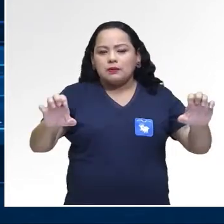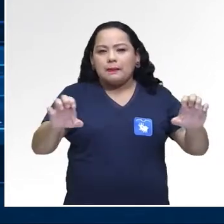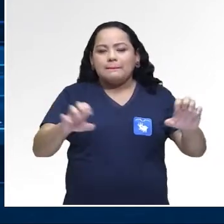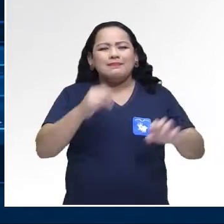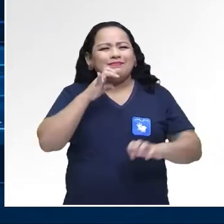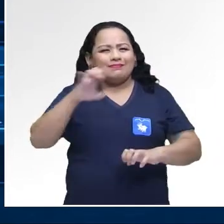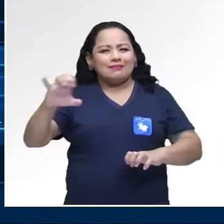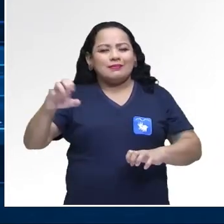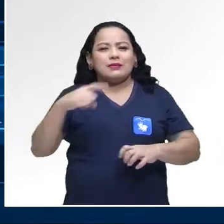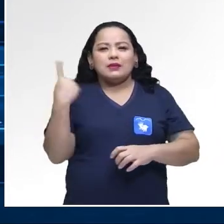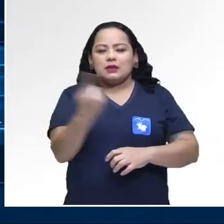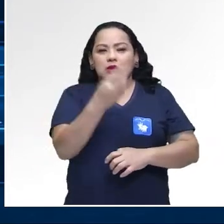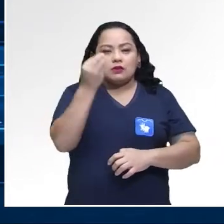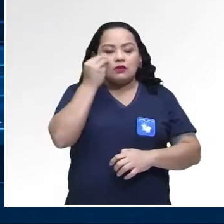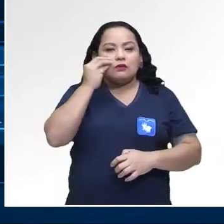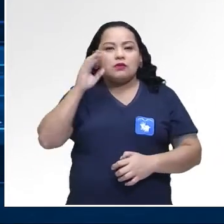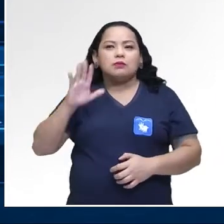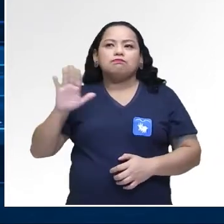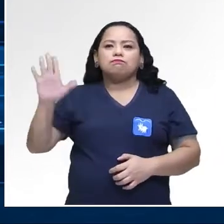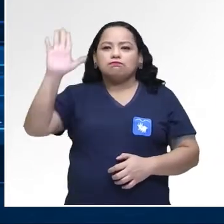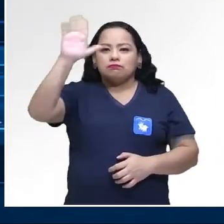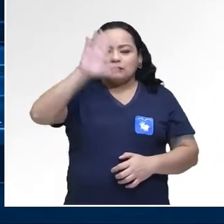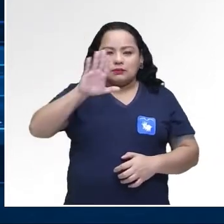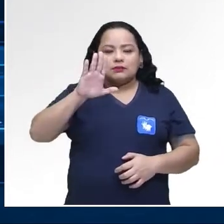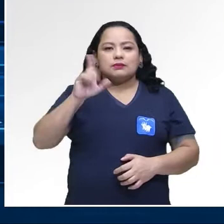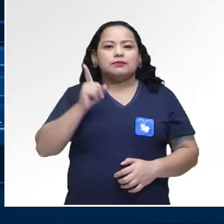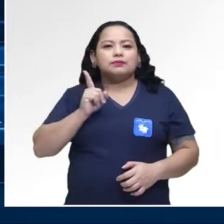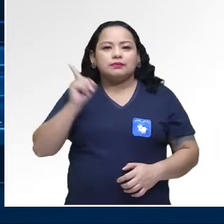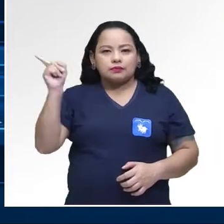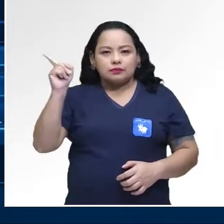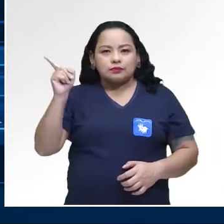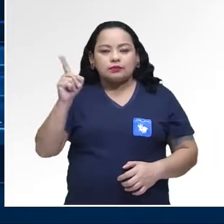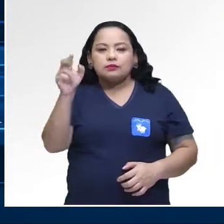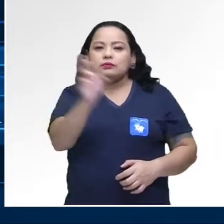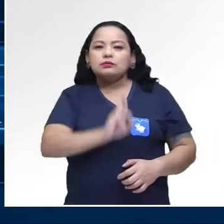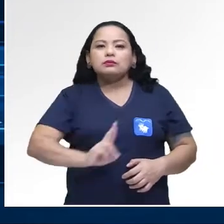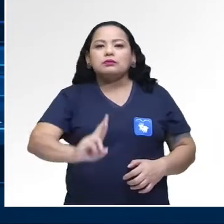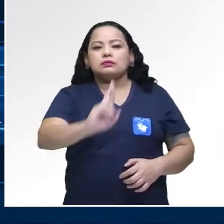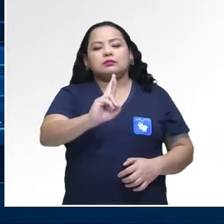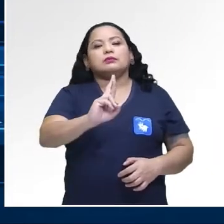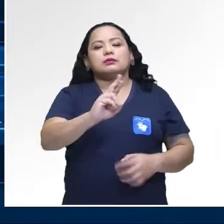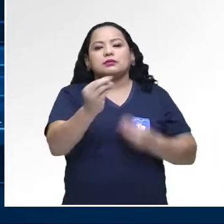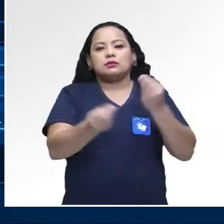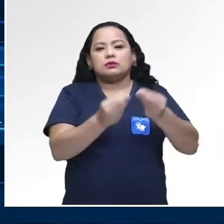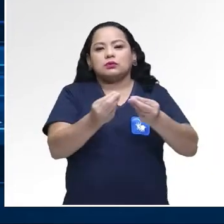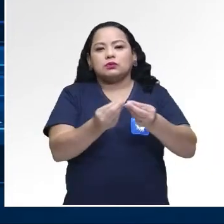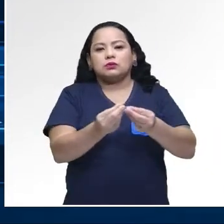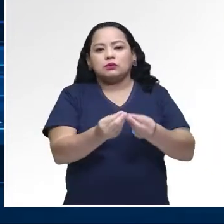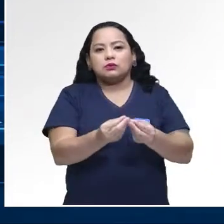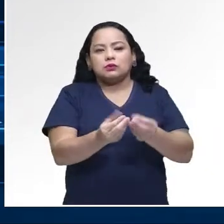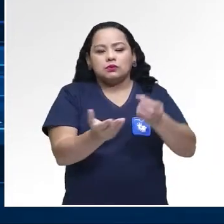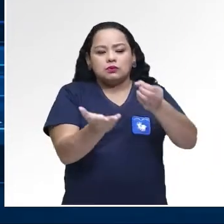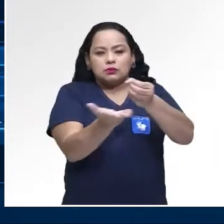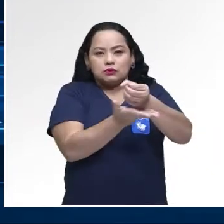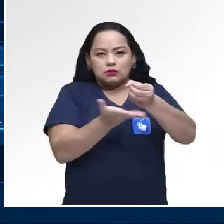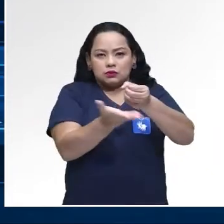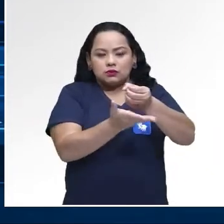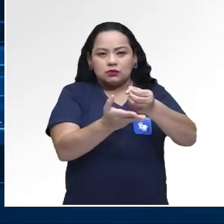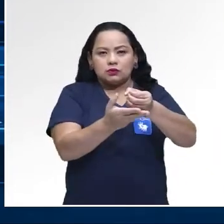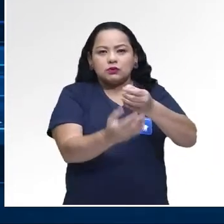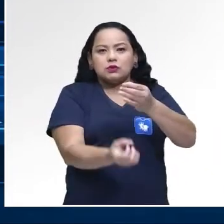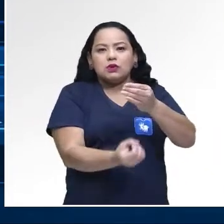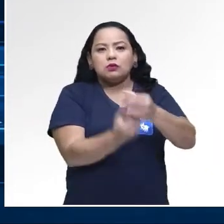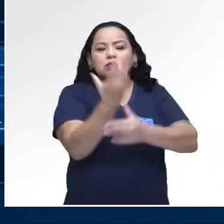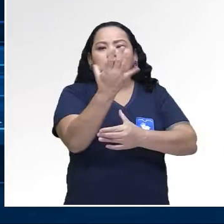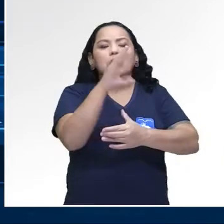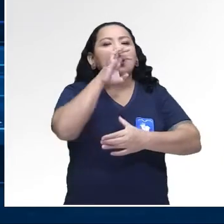gente observa aí ao lado, a gente observa a imagem que representa a fonte geradora de energia, né?